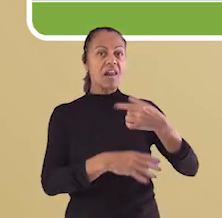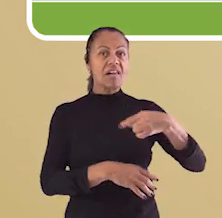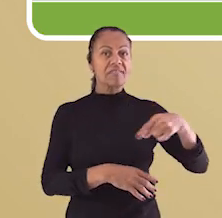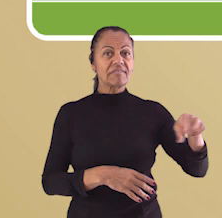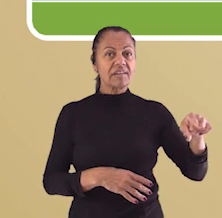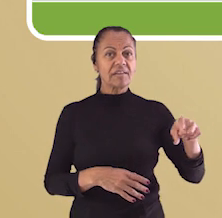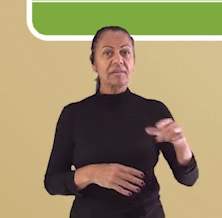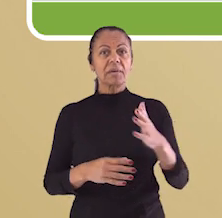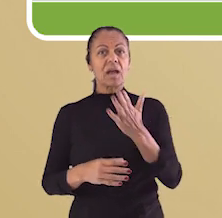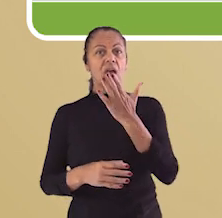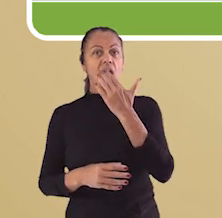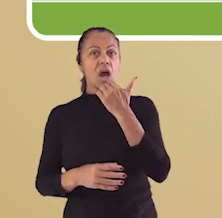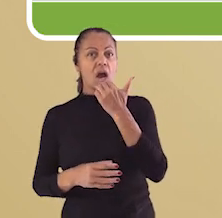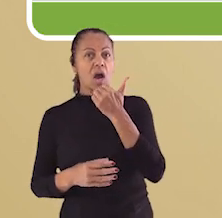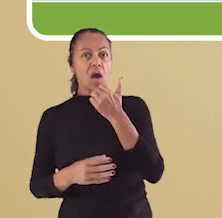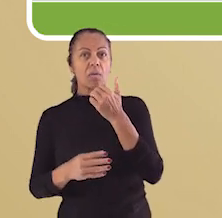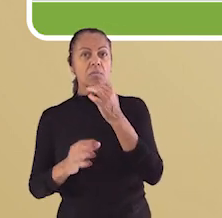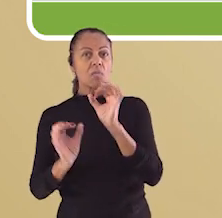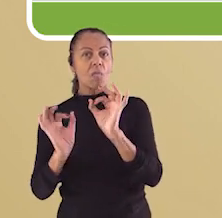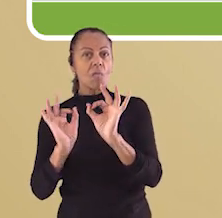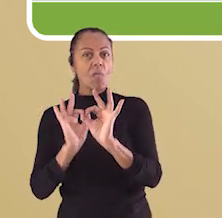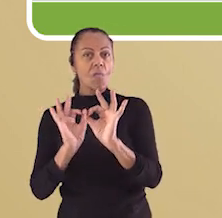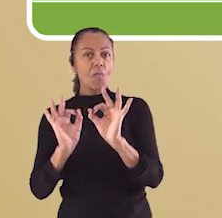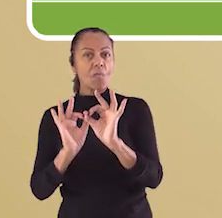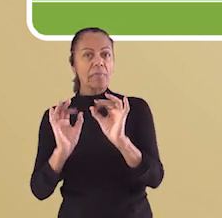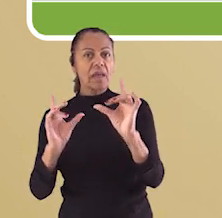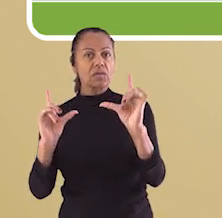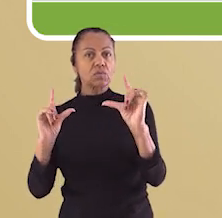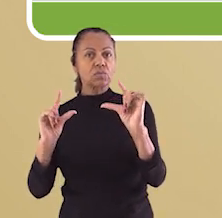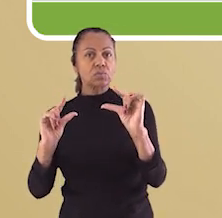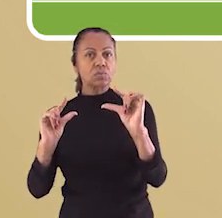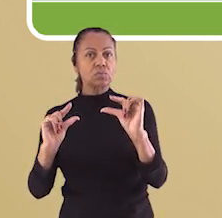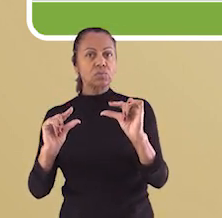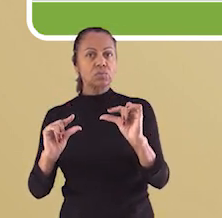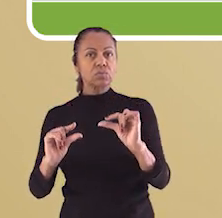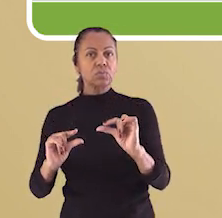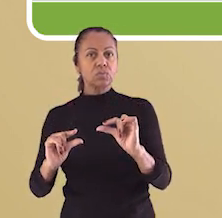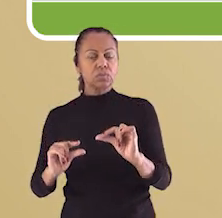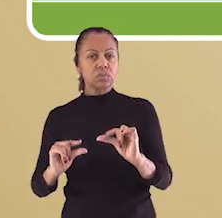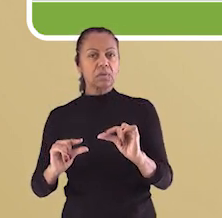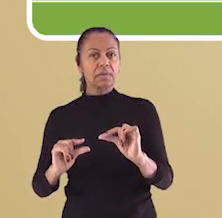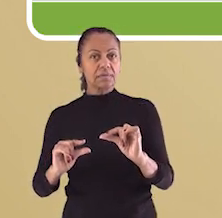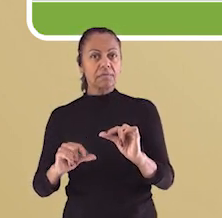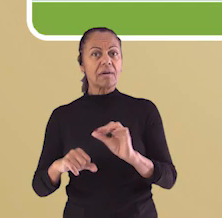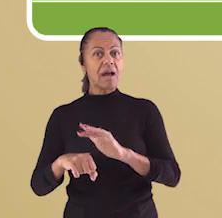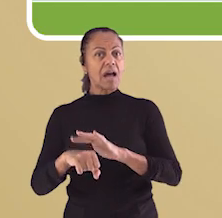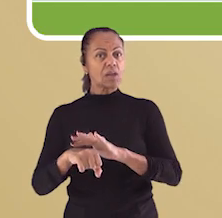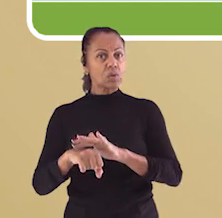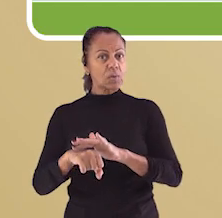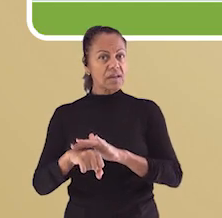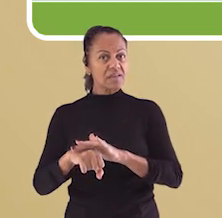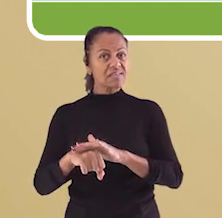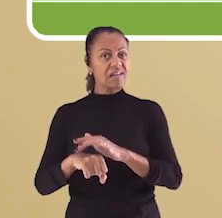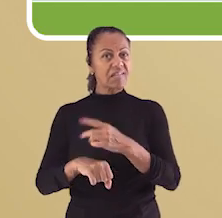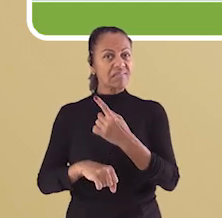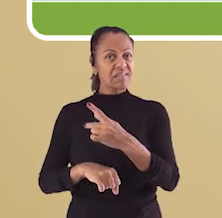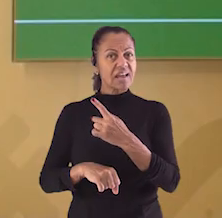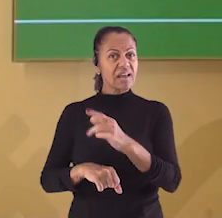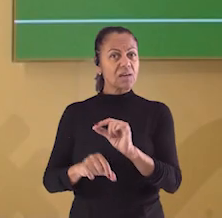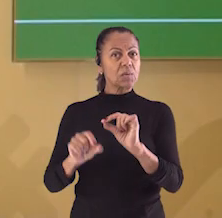de casa, né? E, por consequência, a saúde dela também sofreu graves